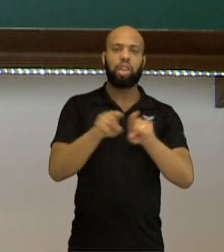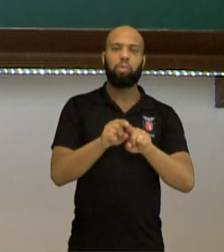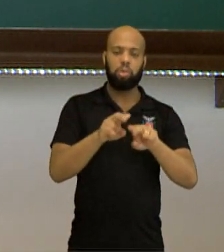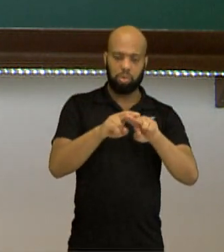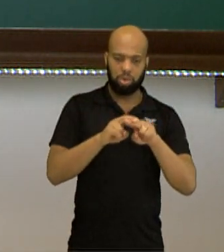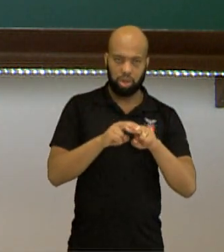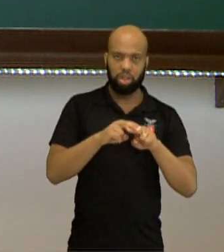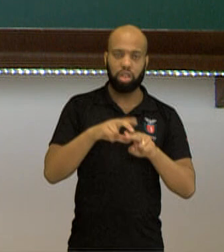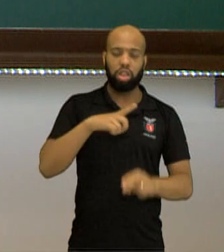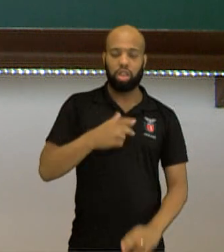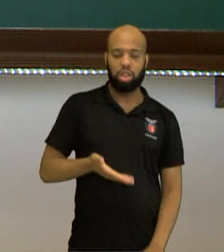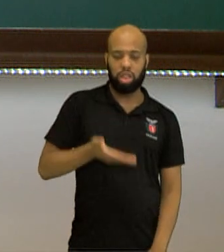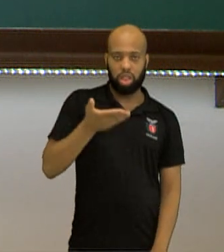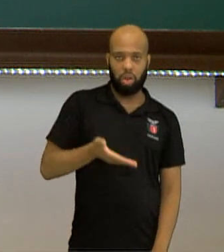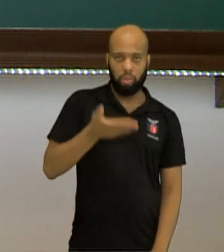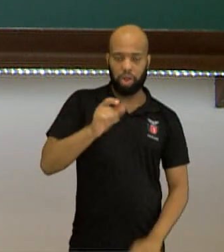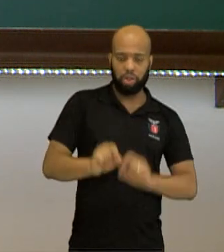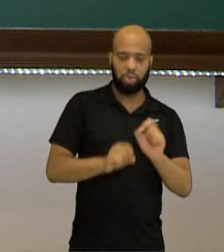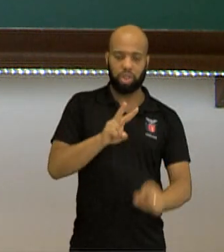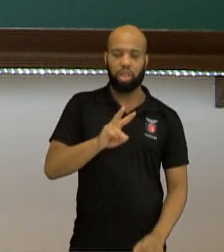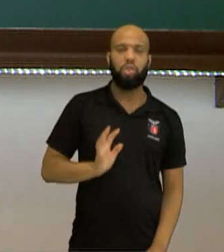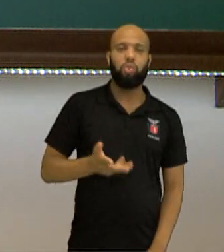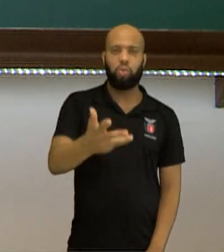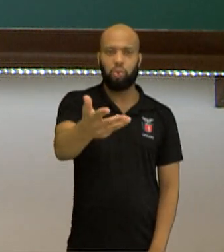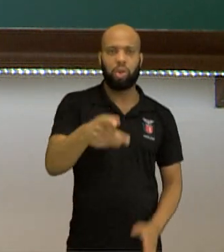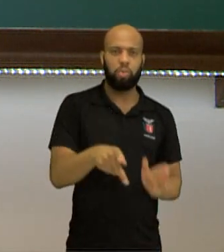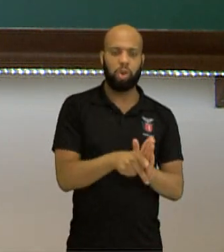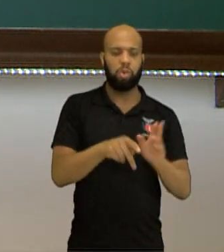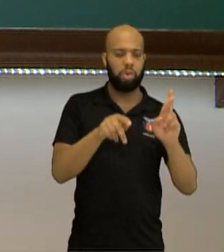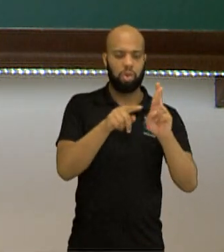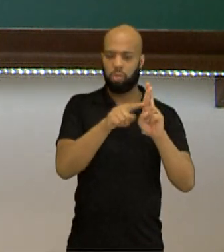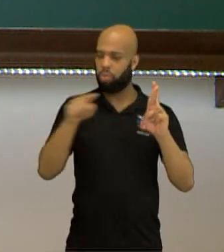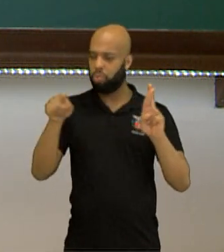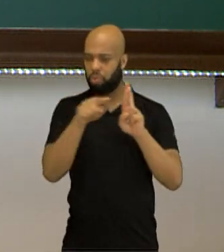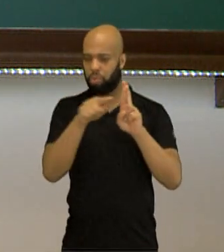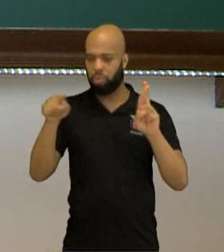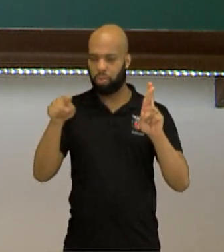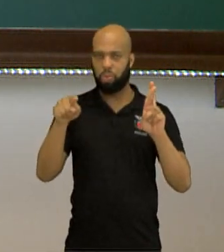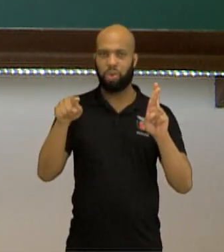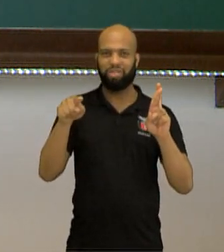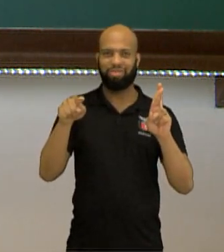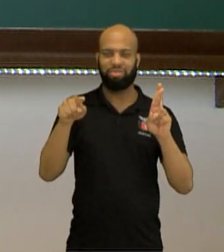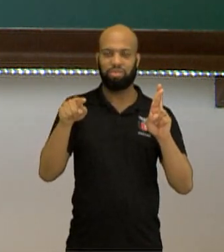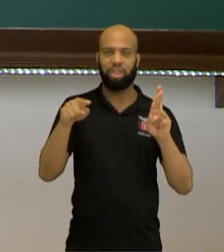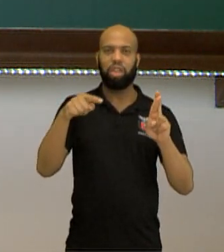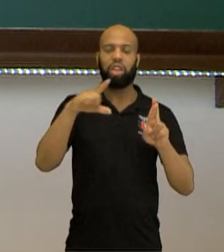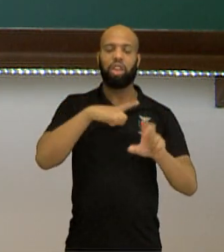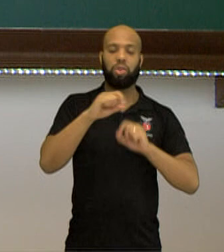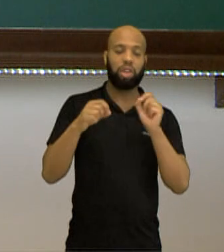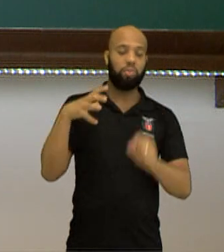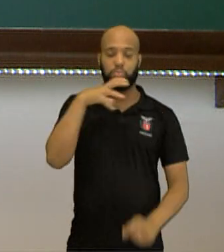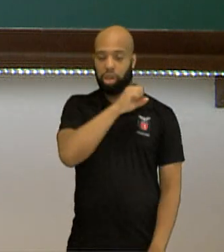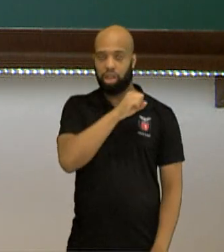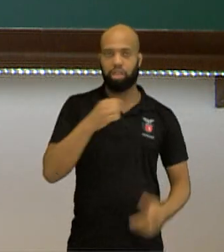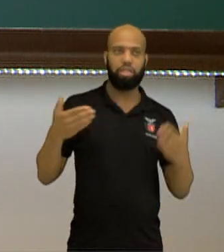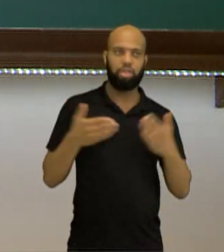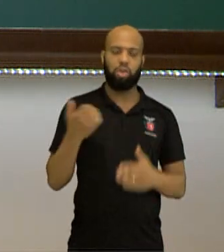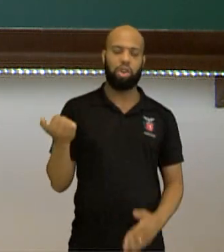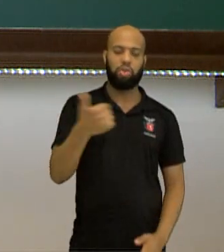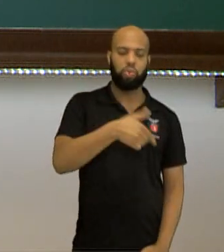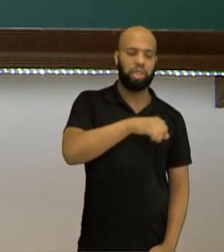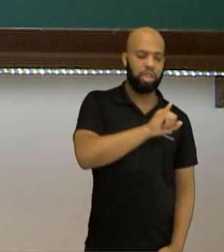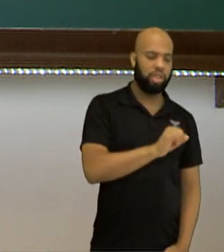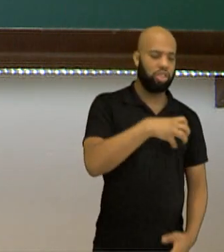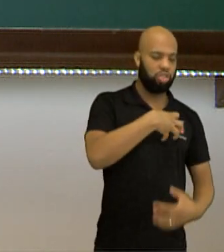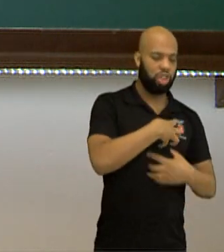isso, aumenta a velocidade das reações químicas. Então, elas vão acontecer de uma maneira muito mais rápida do que